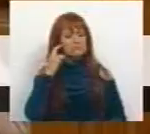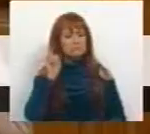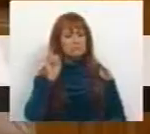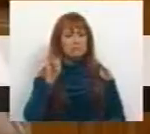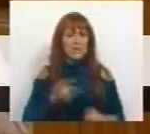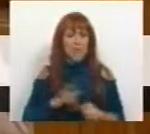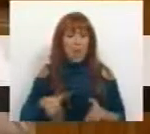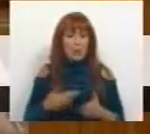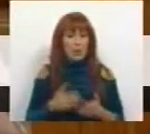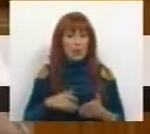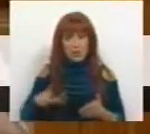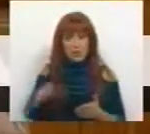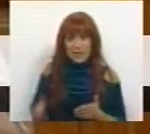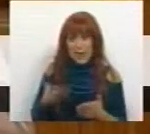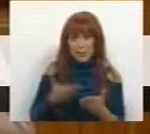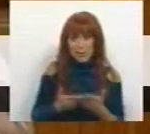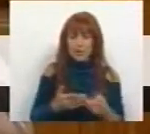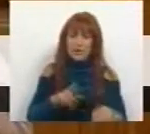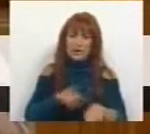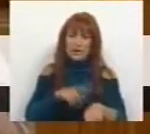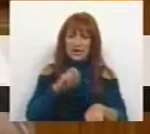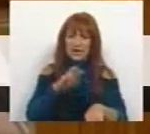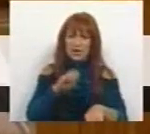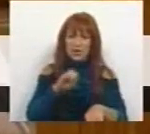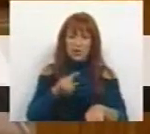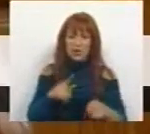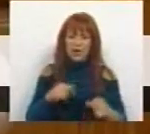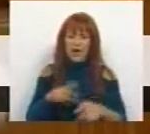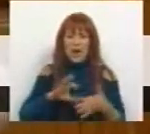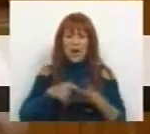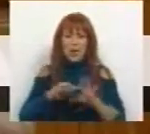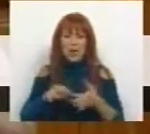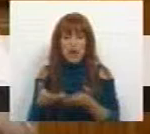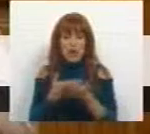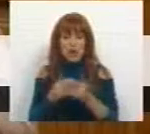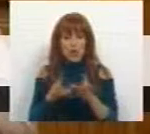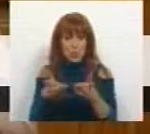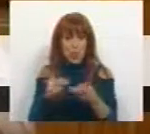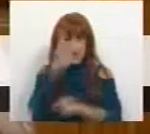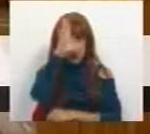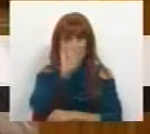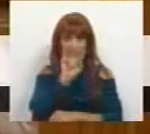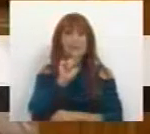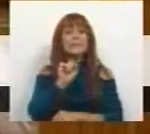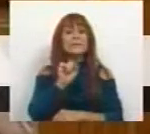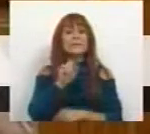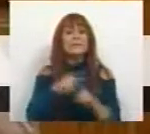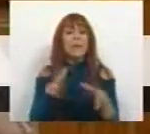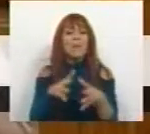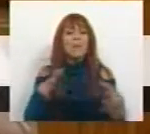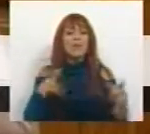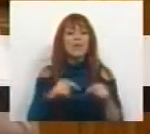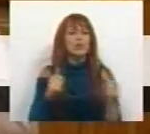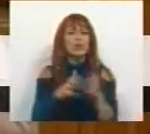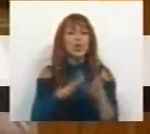conta propostas que os Verdes apresentaram perante o Governo na lógica da negociação do Orçamento de Estado, que se prende com o